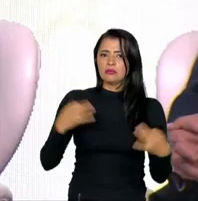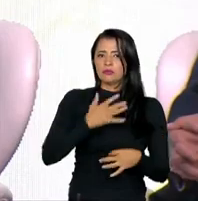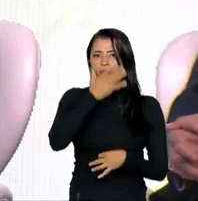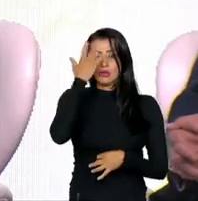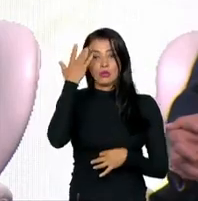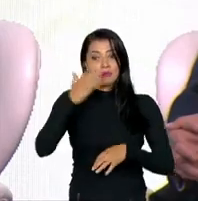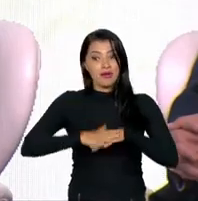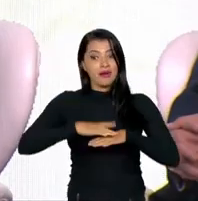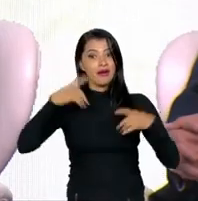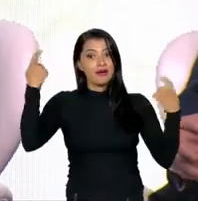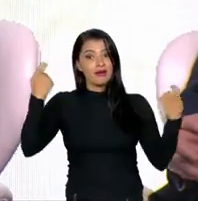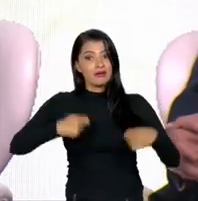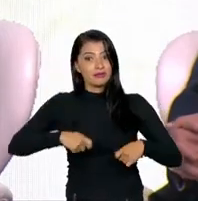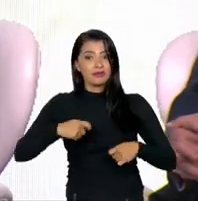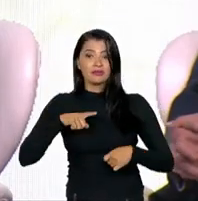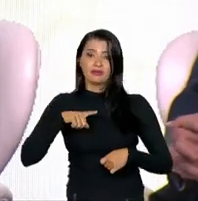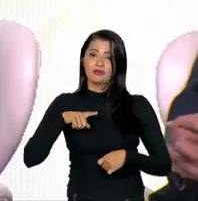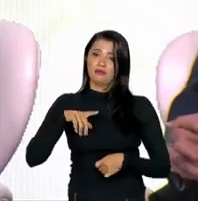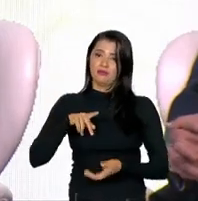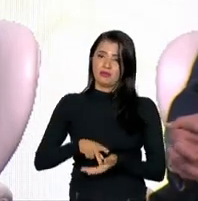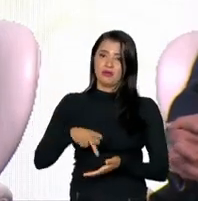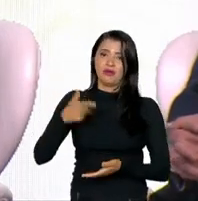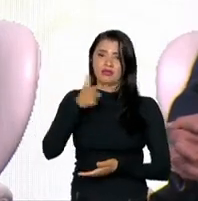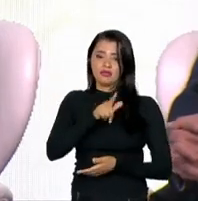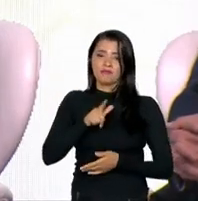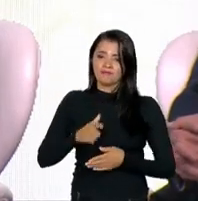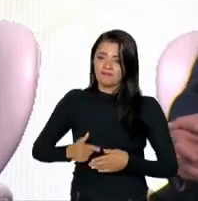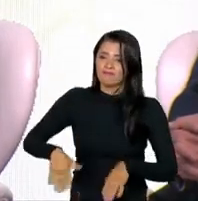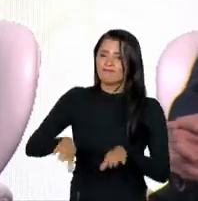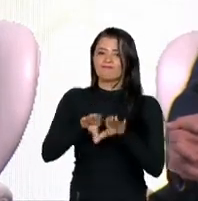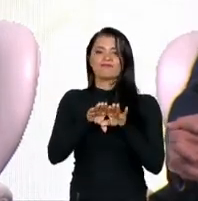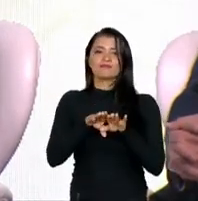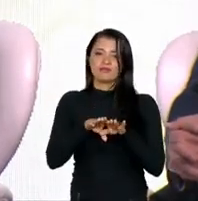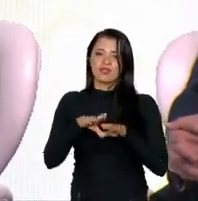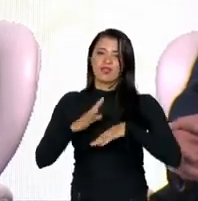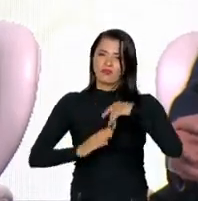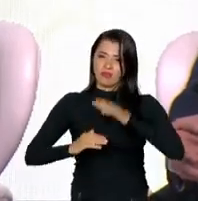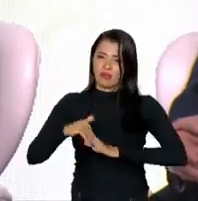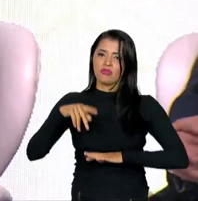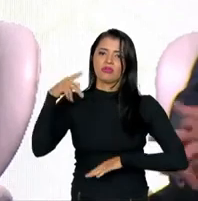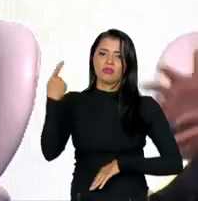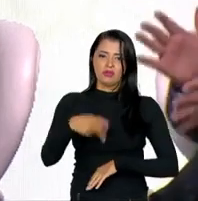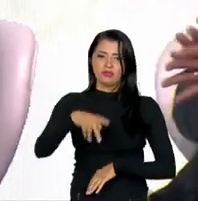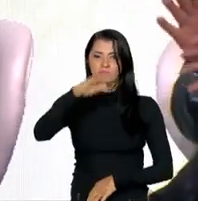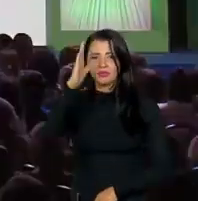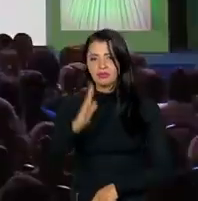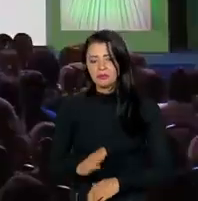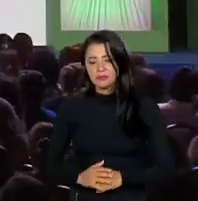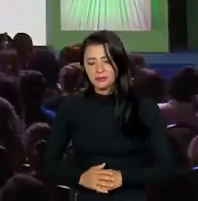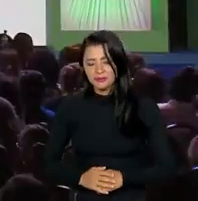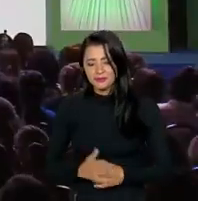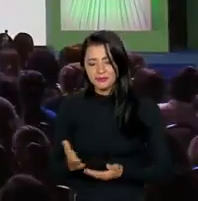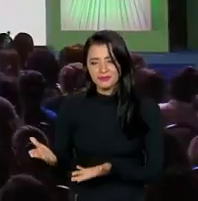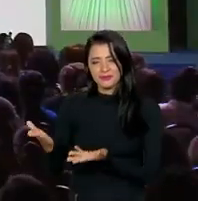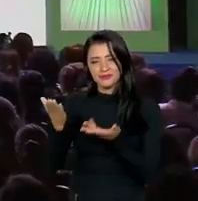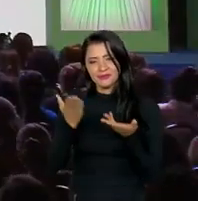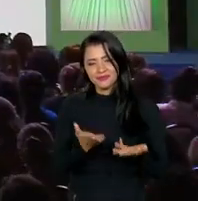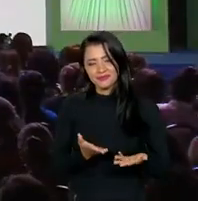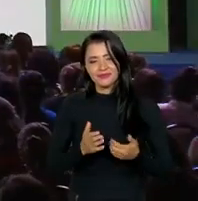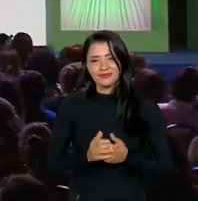mais precisa e, de fato, a gente colocar equidade na prática nesse país. Está com você a palavra. Boa